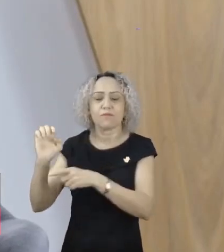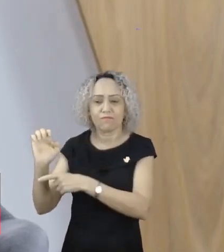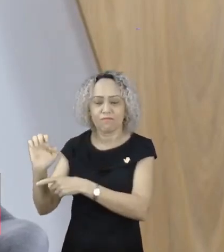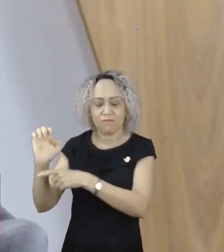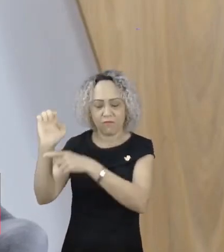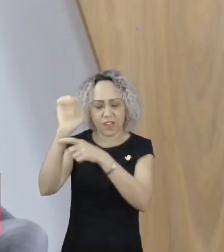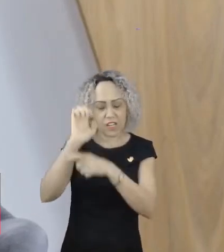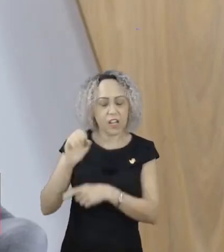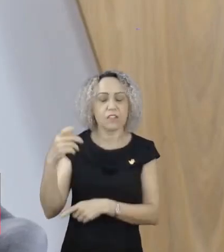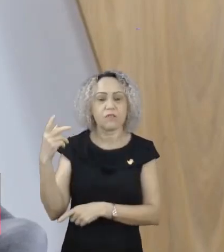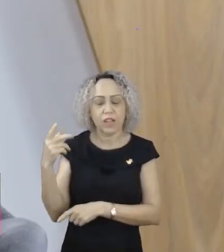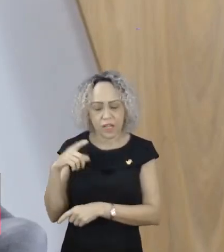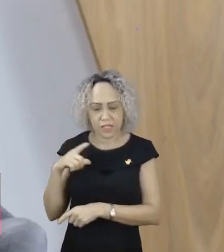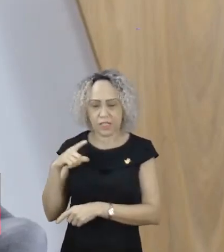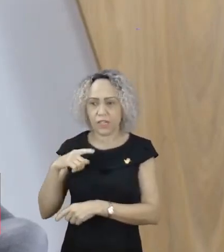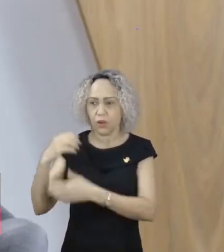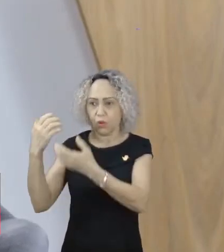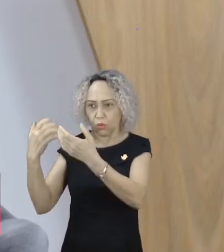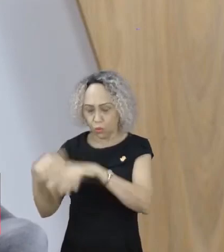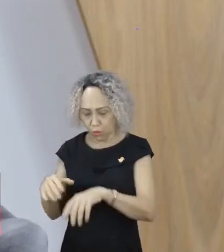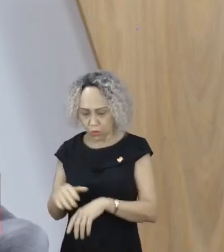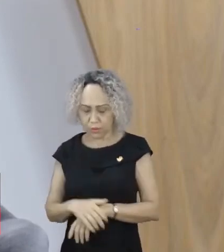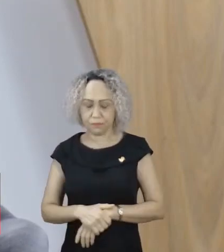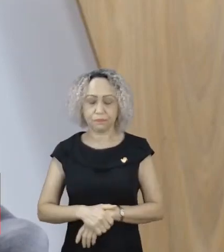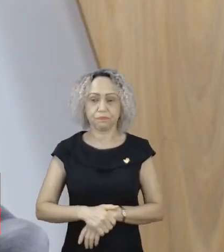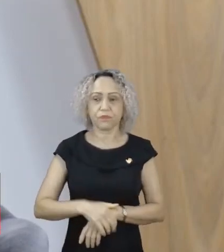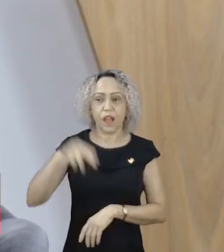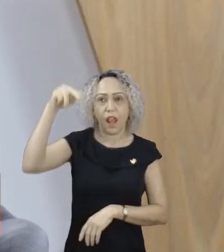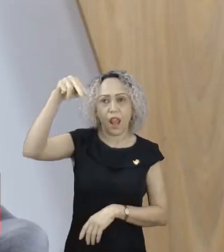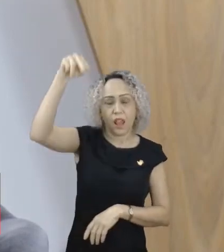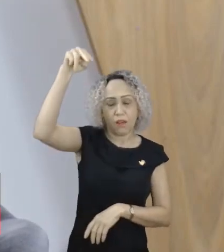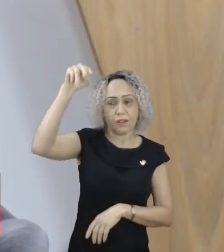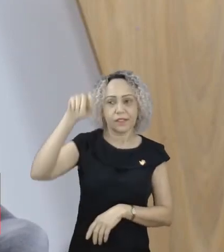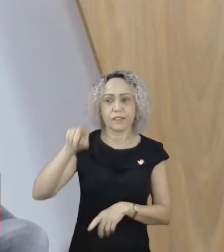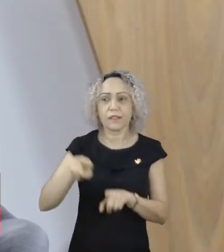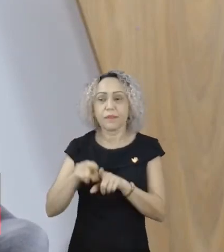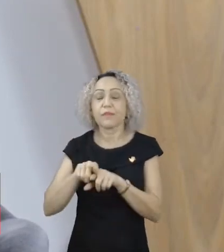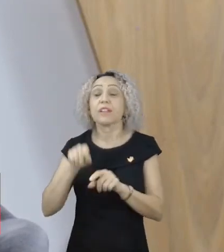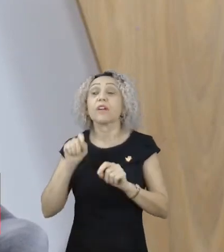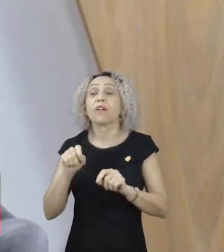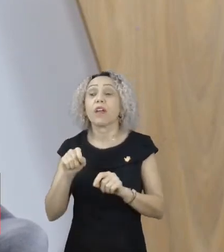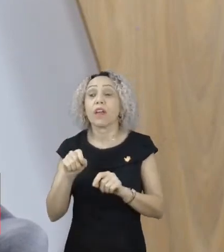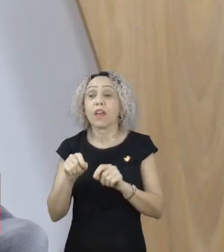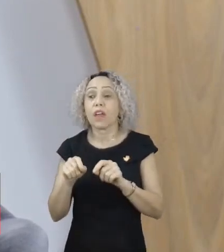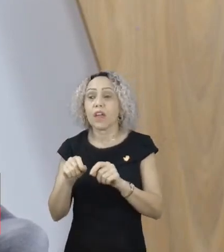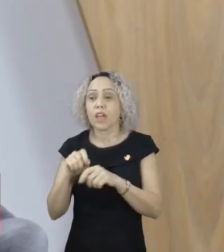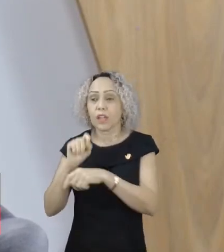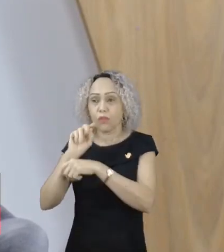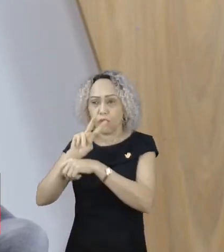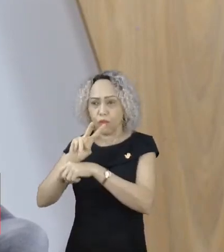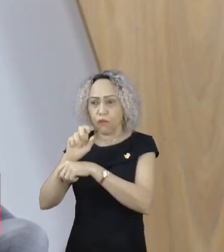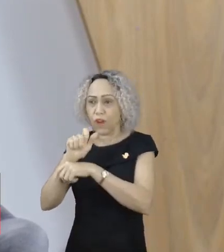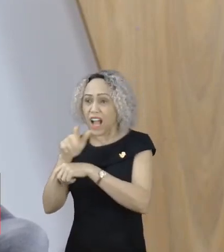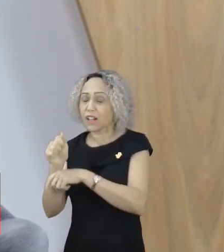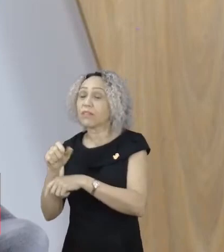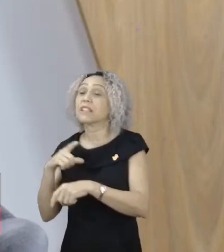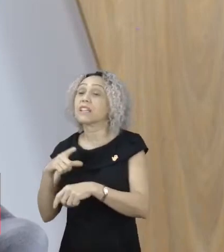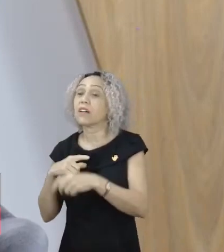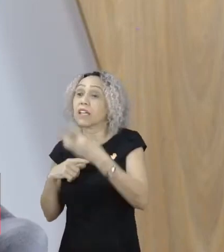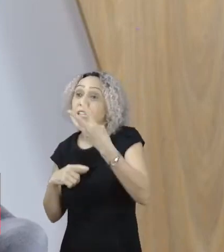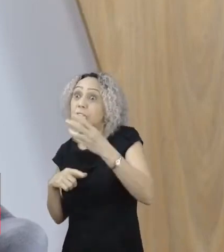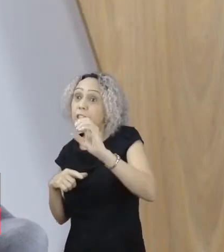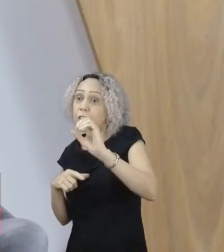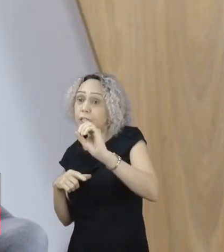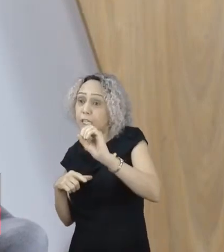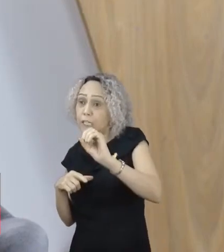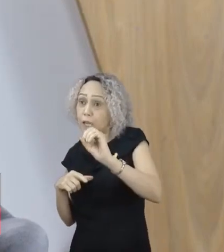concurso da FUNAI terá cotas para indígenas, uma cota de 30%, é um concurso com bastante vagas. Mas a gente também vai ter fortalecimento